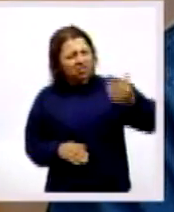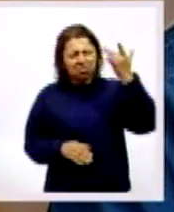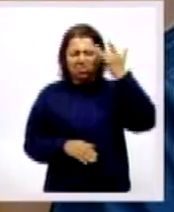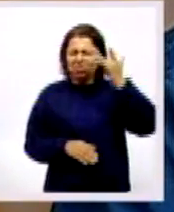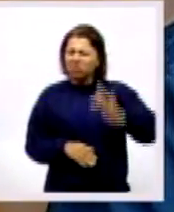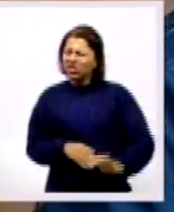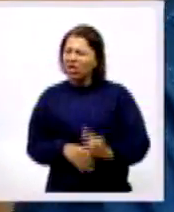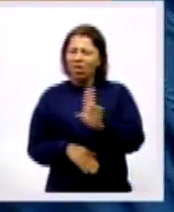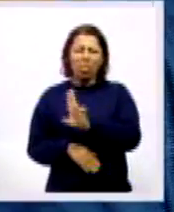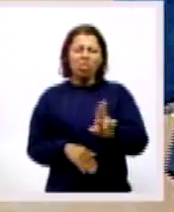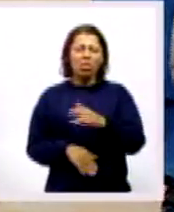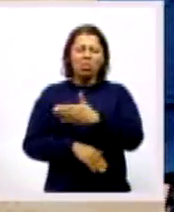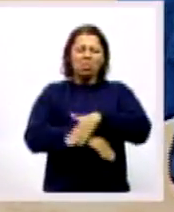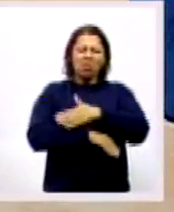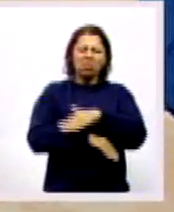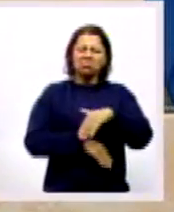rua.